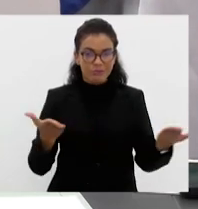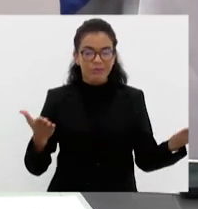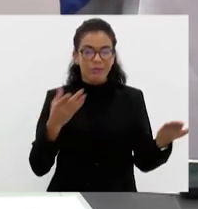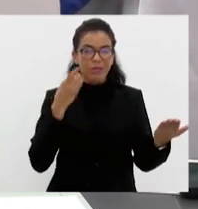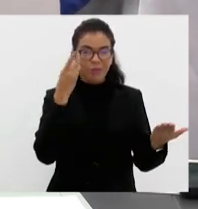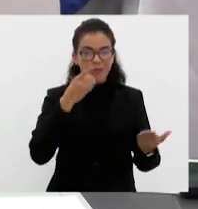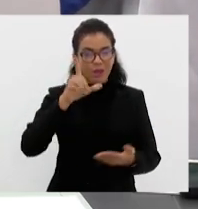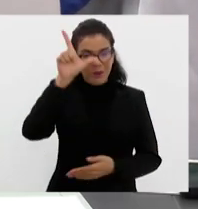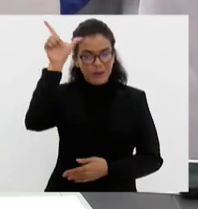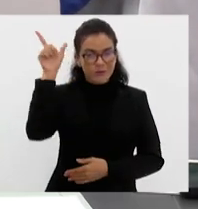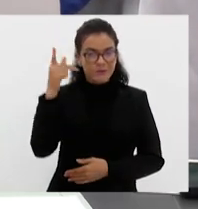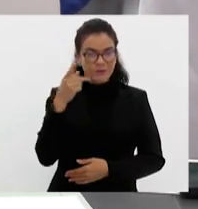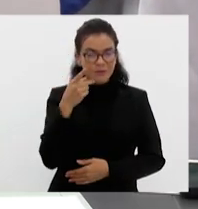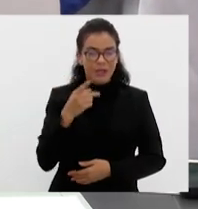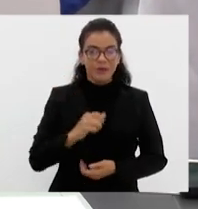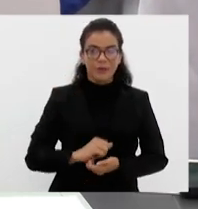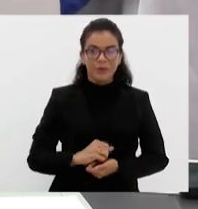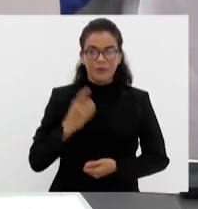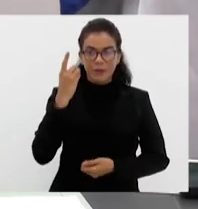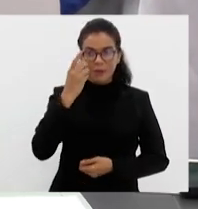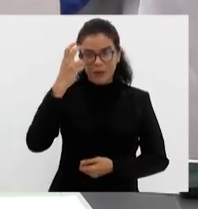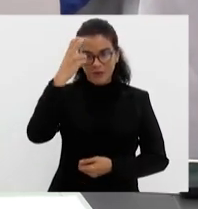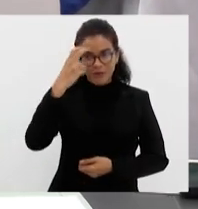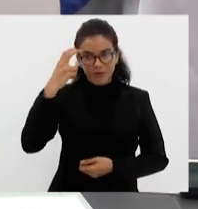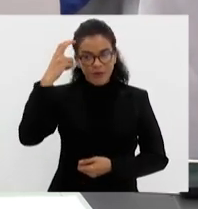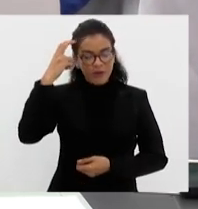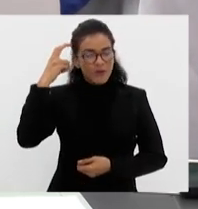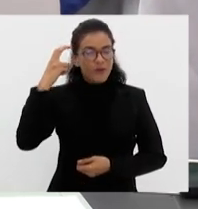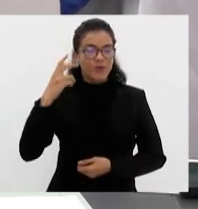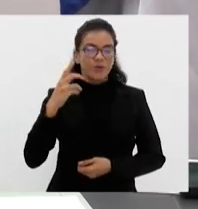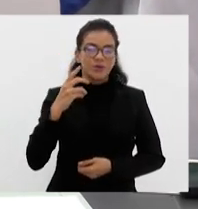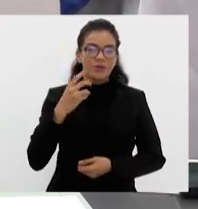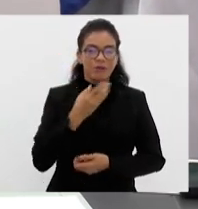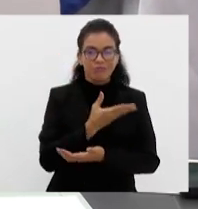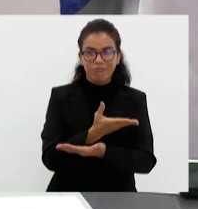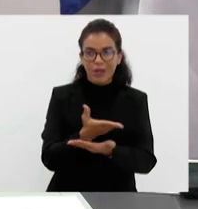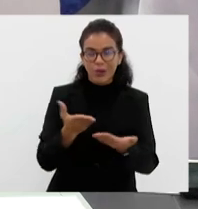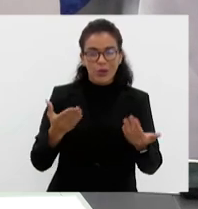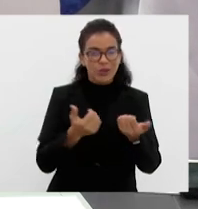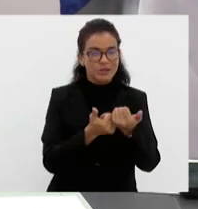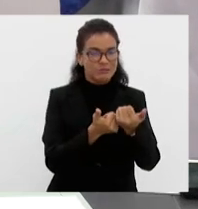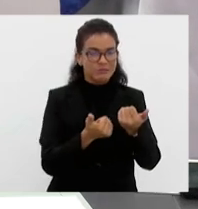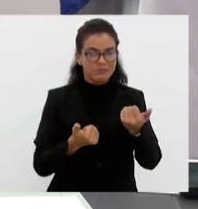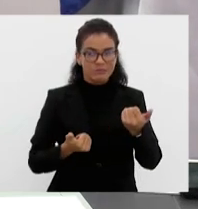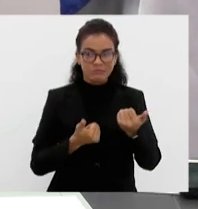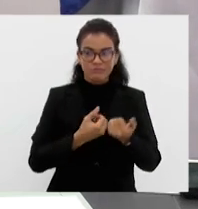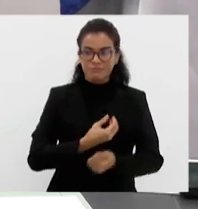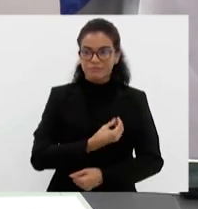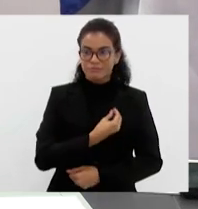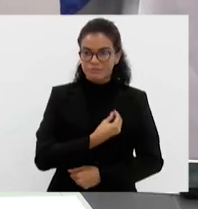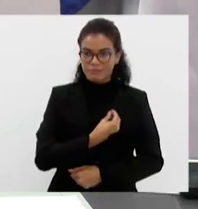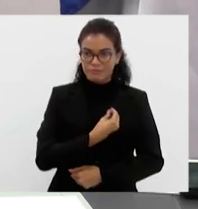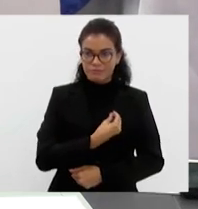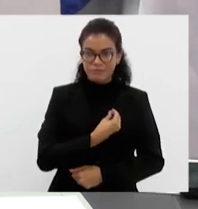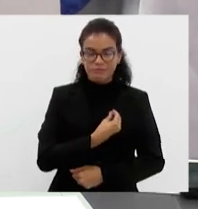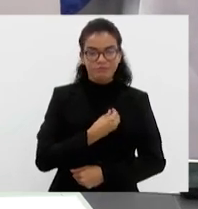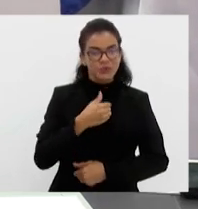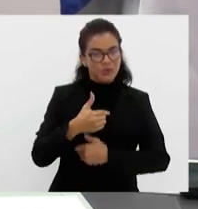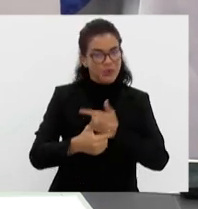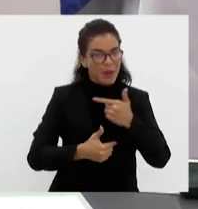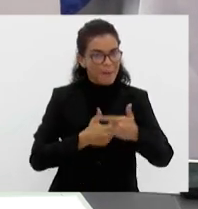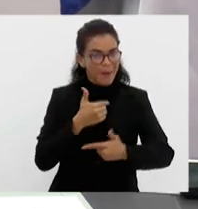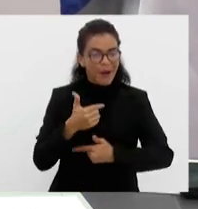Paulo, deputada Verônica, deputado doutor Serginho, todas as assessorias. Retomar os trabalhos aí